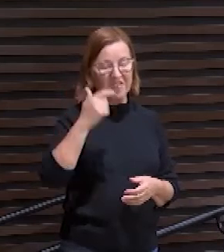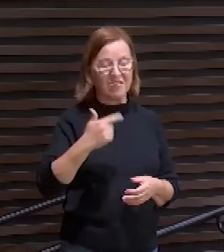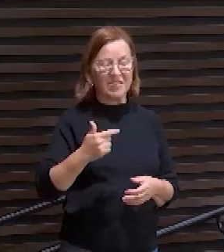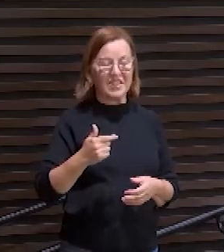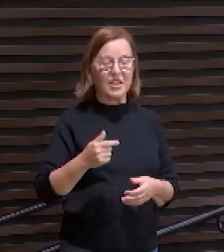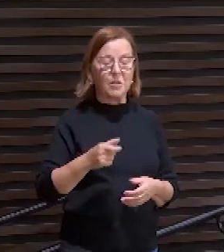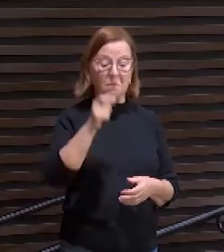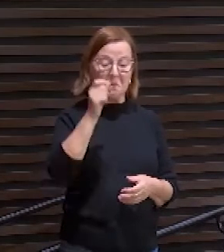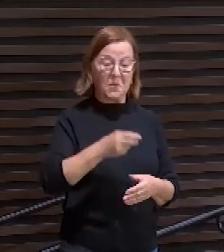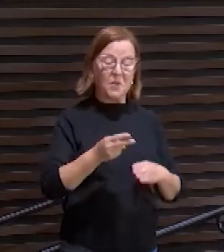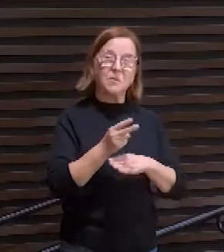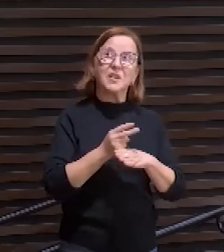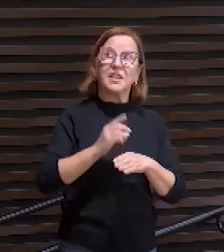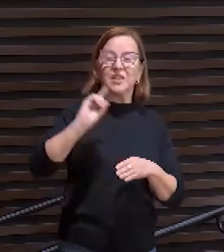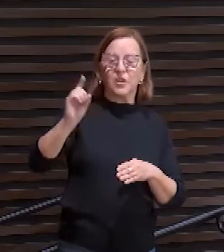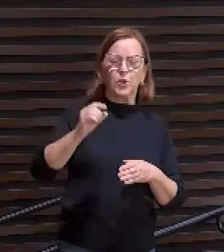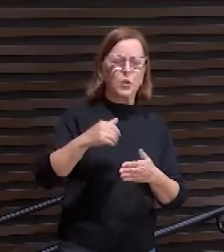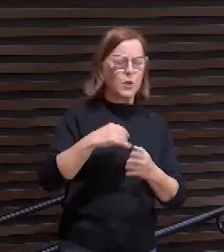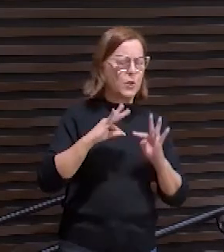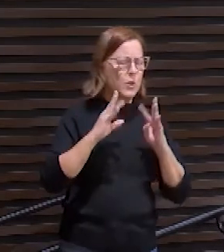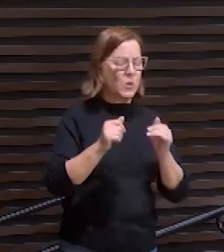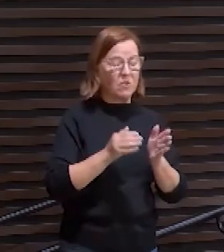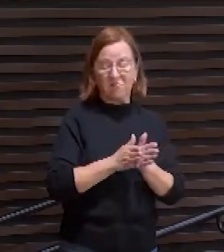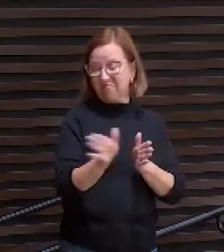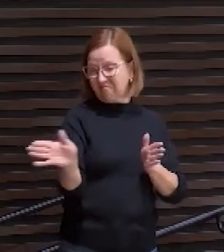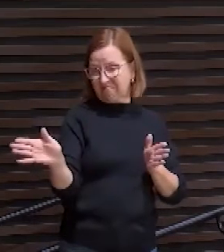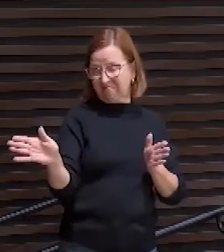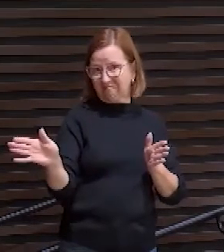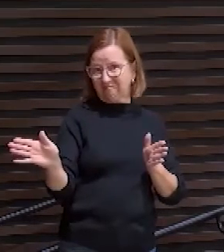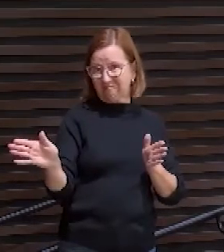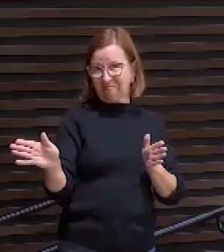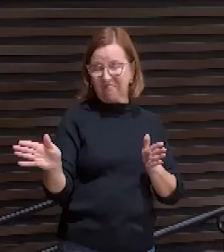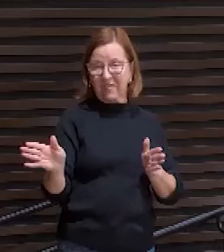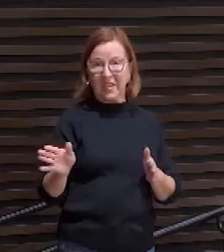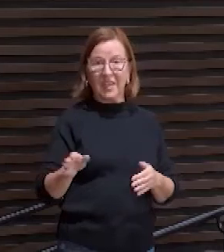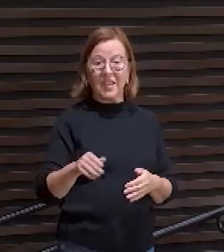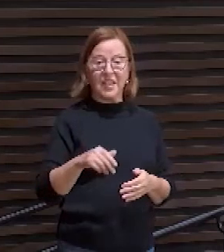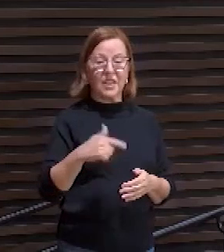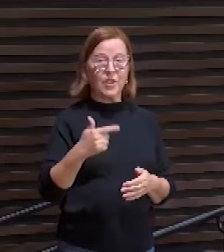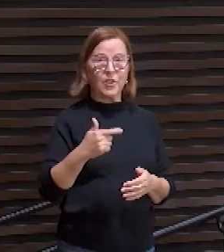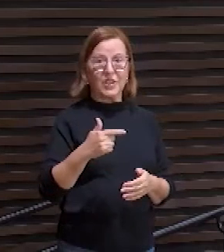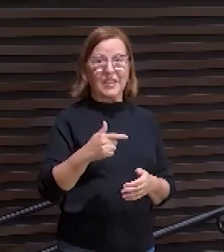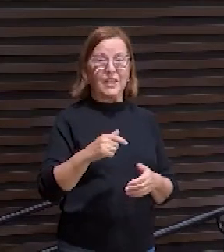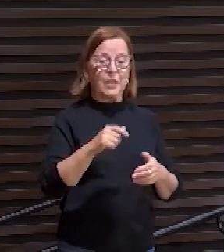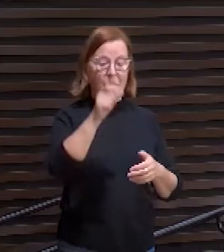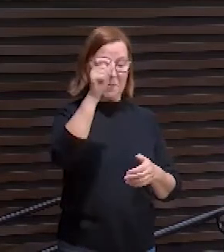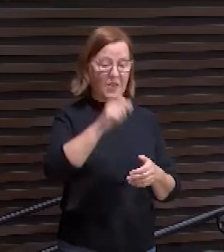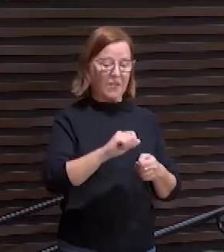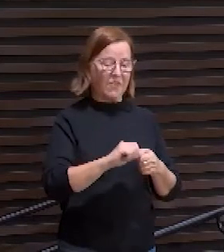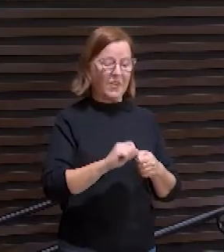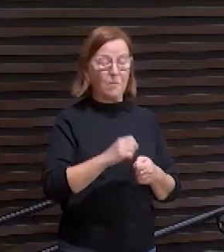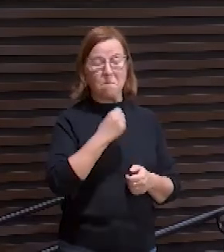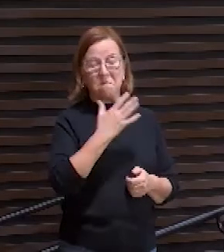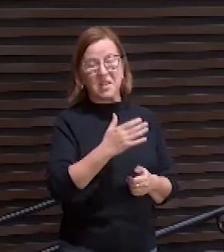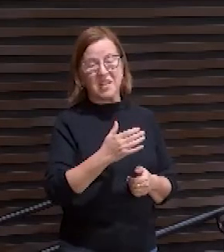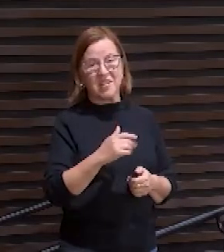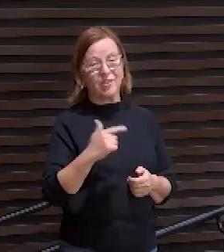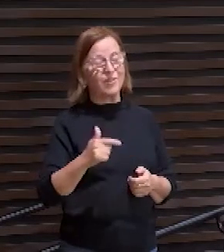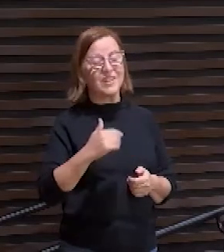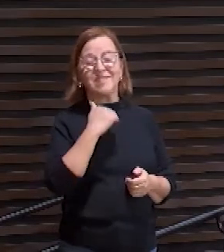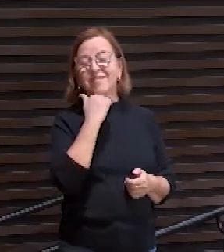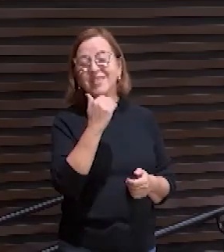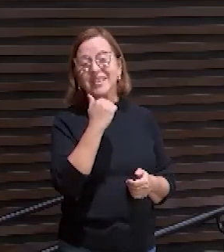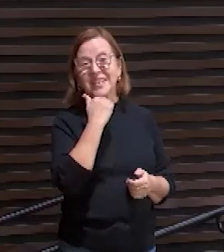se extraviaram, a uma se fizeram inúteis, não há quem faça o bem, não há nenhum